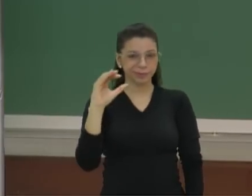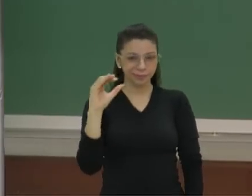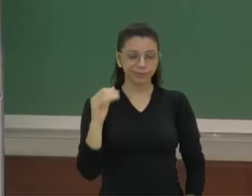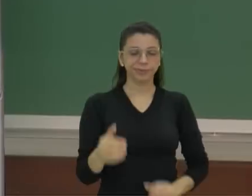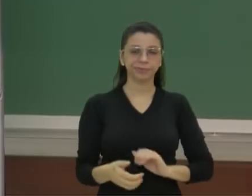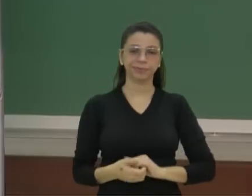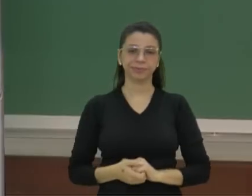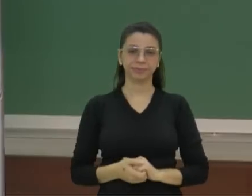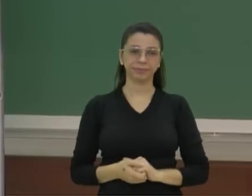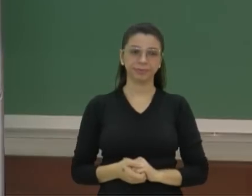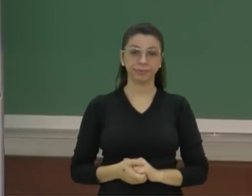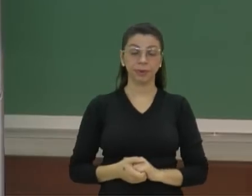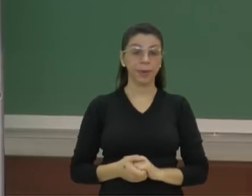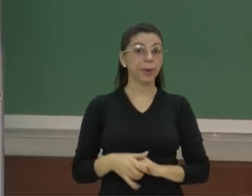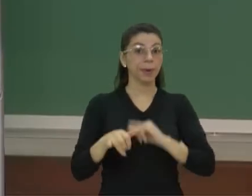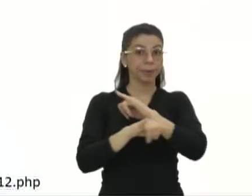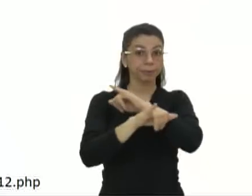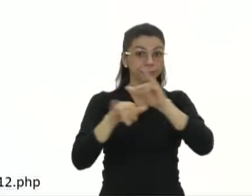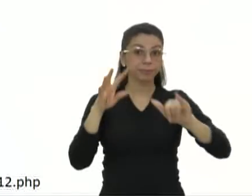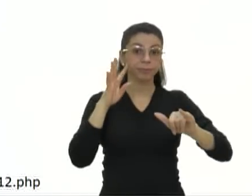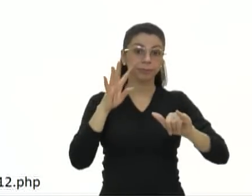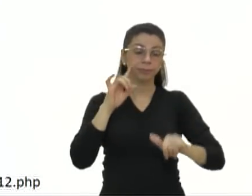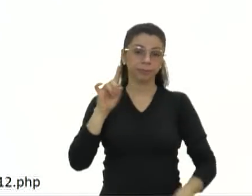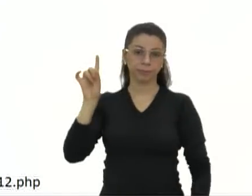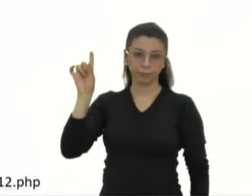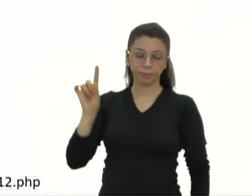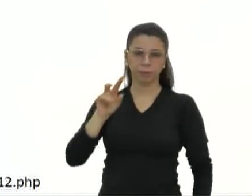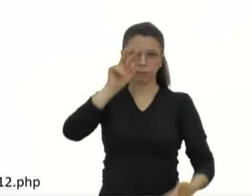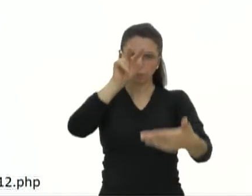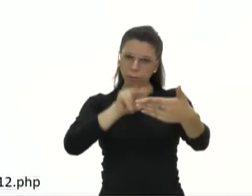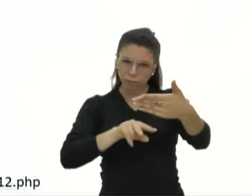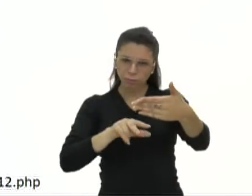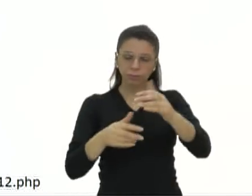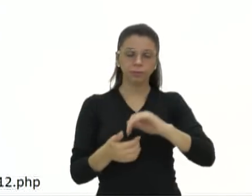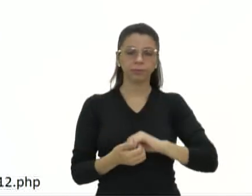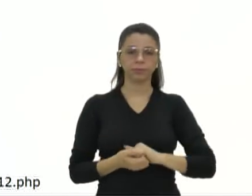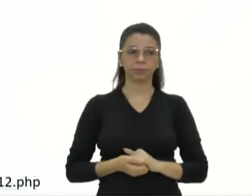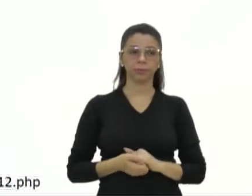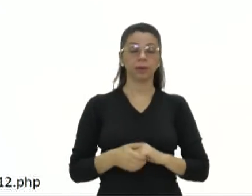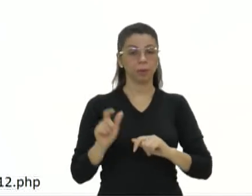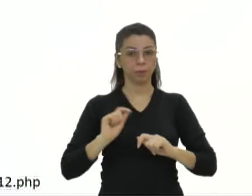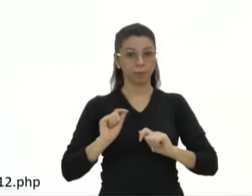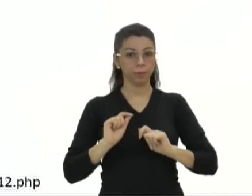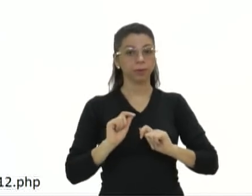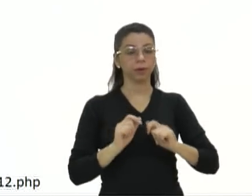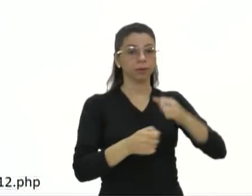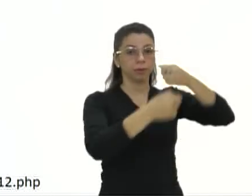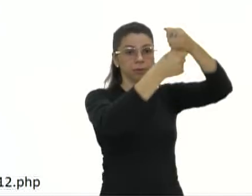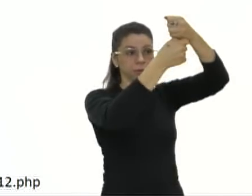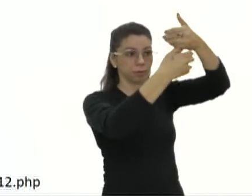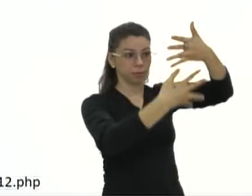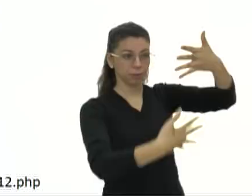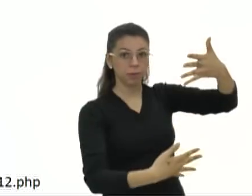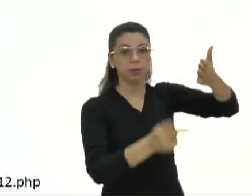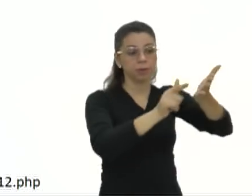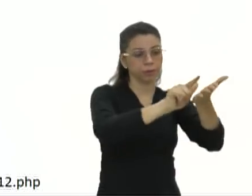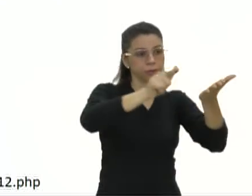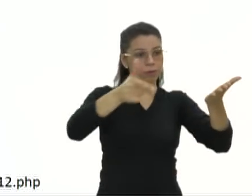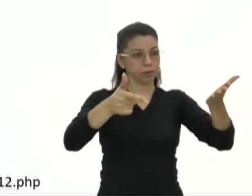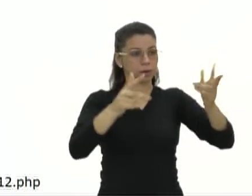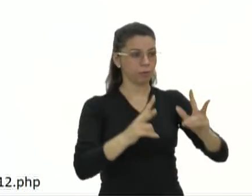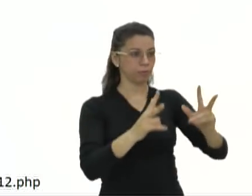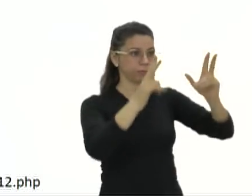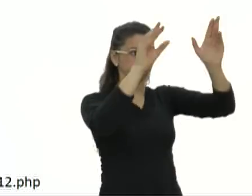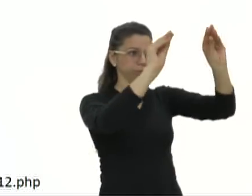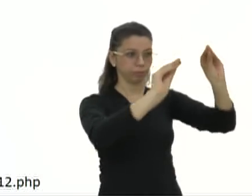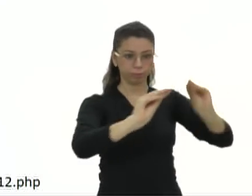essa reportagem que eu trago para vocês. Então, vamos ler a notícia? Então, eu fiz um recorte de um jornal, Notícias